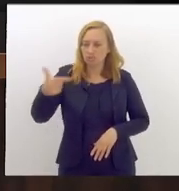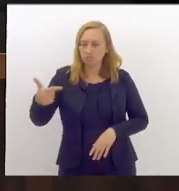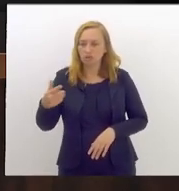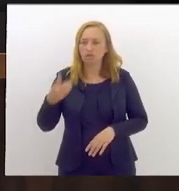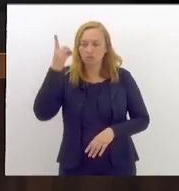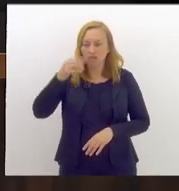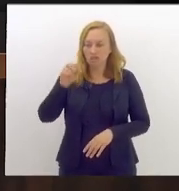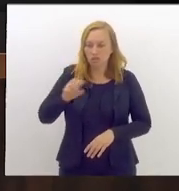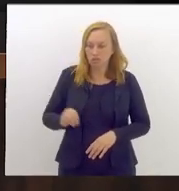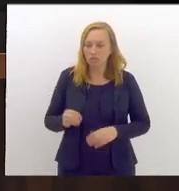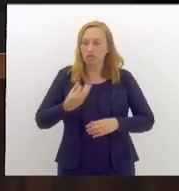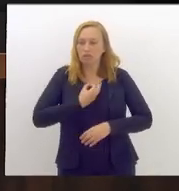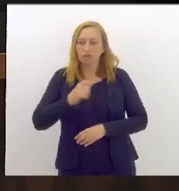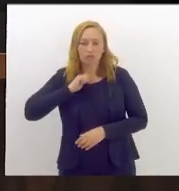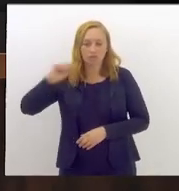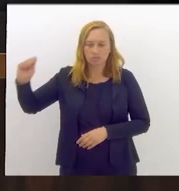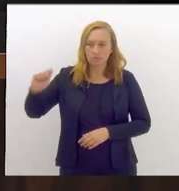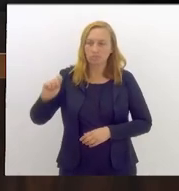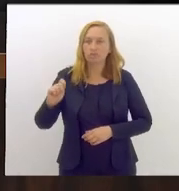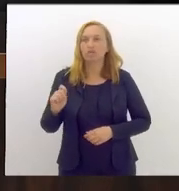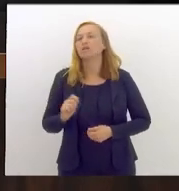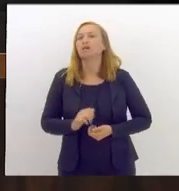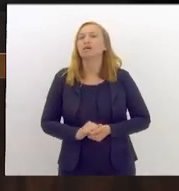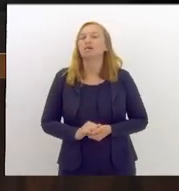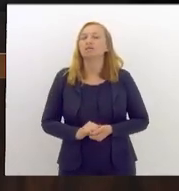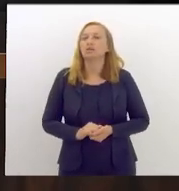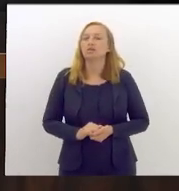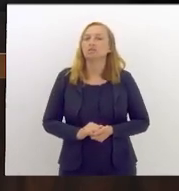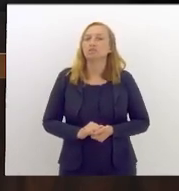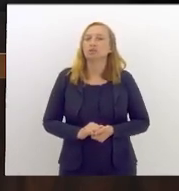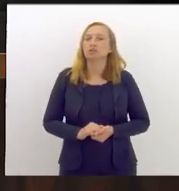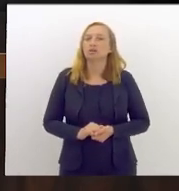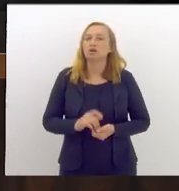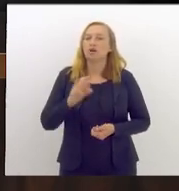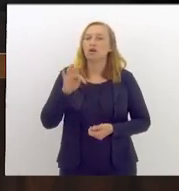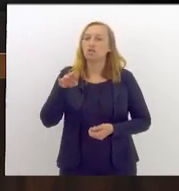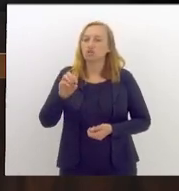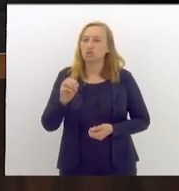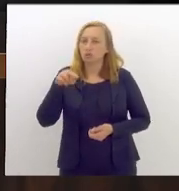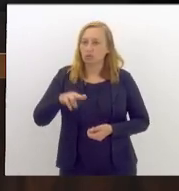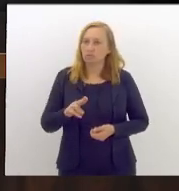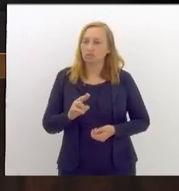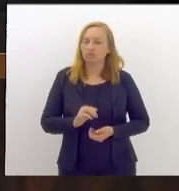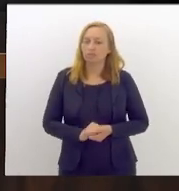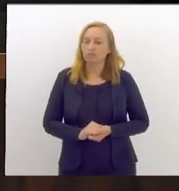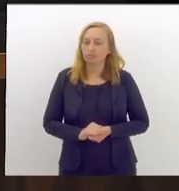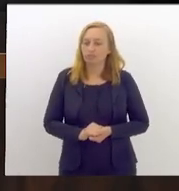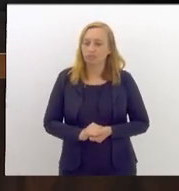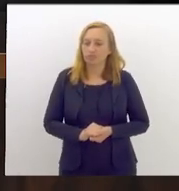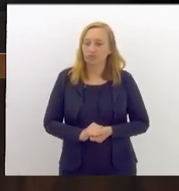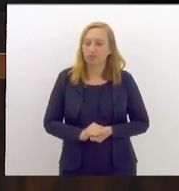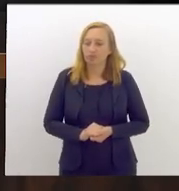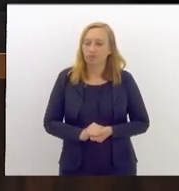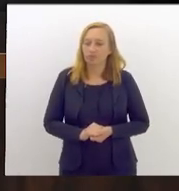Deputado Dionísio Lins consegue medalha Tiradentes respectivo diploma Excelentíssimo Senhor Washington Luiz Cardoso Siqueira